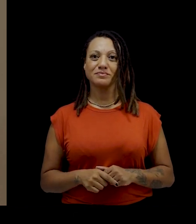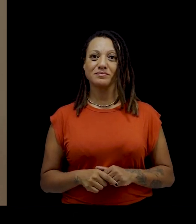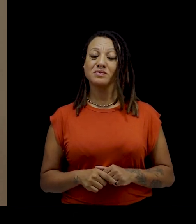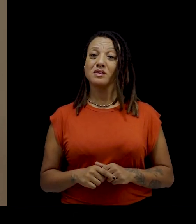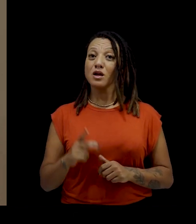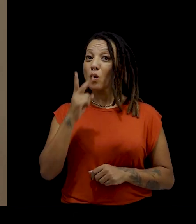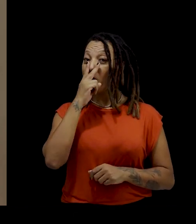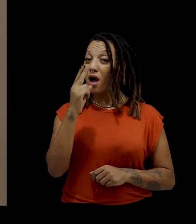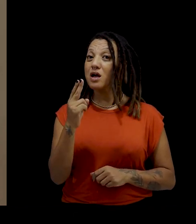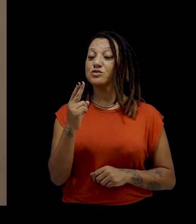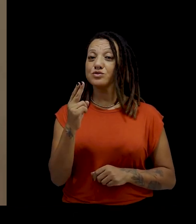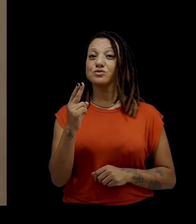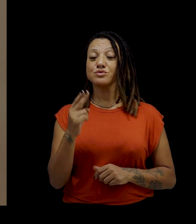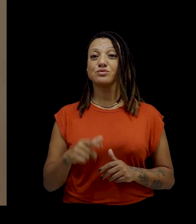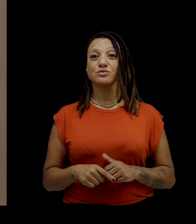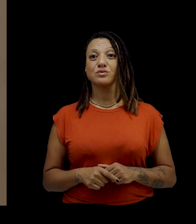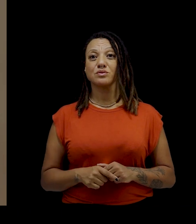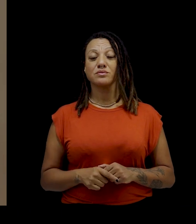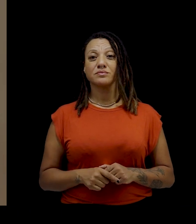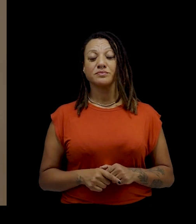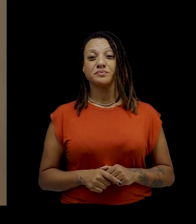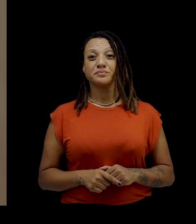E eu acho que,